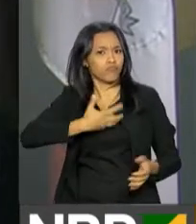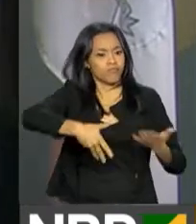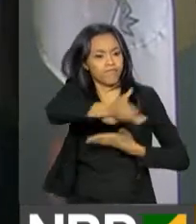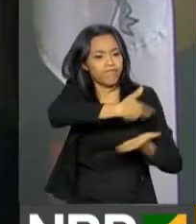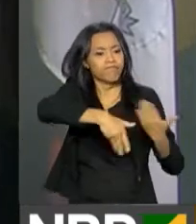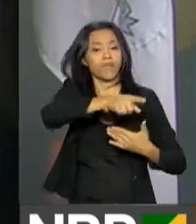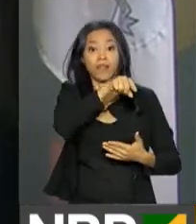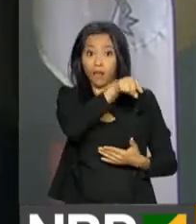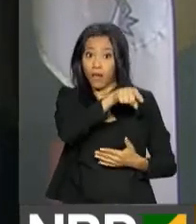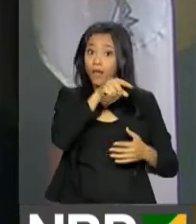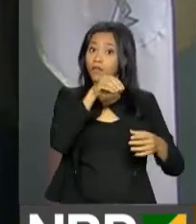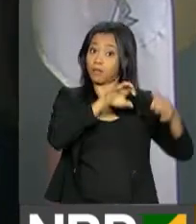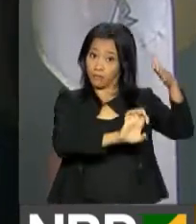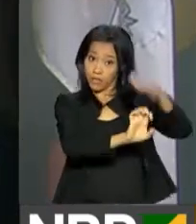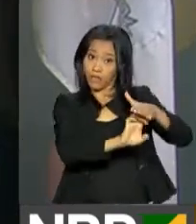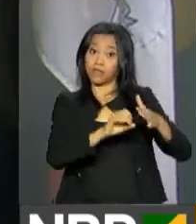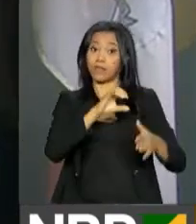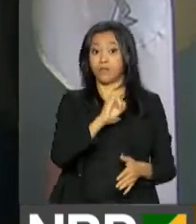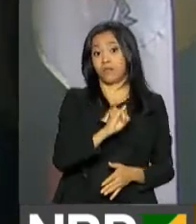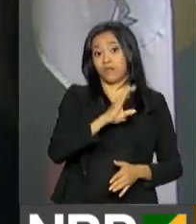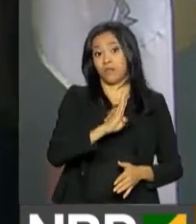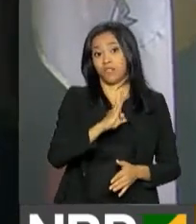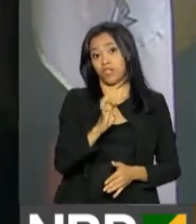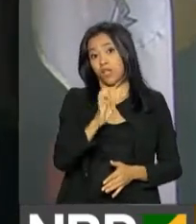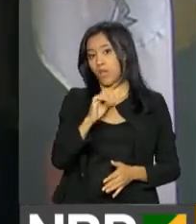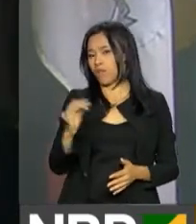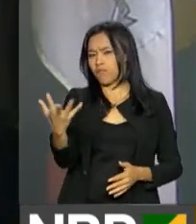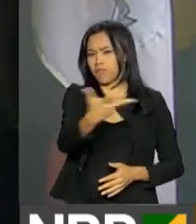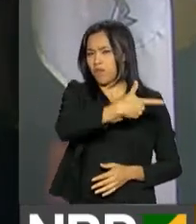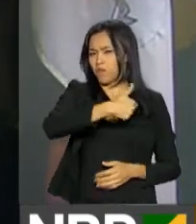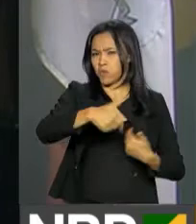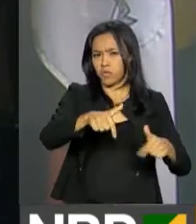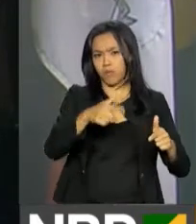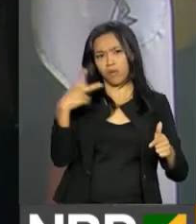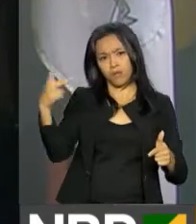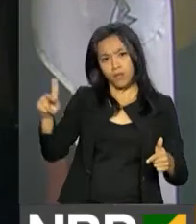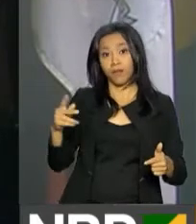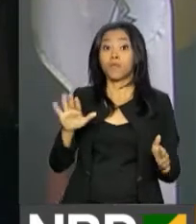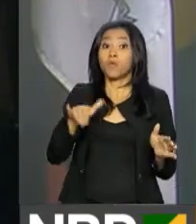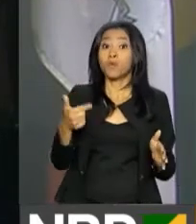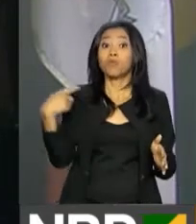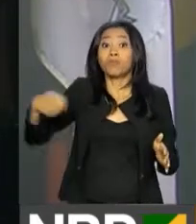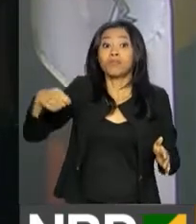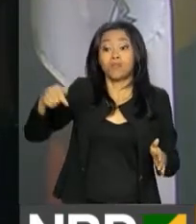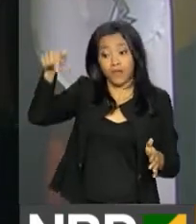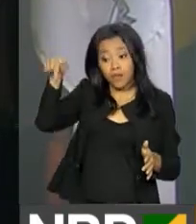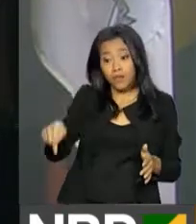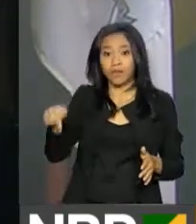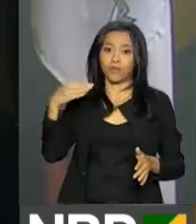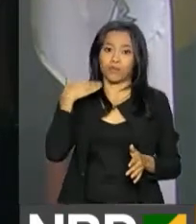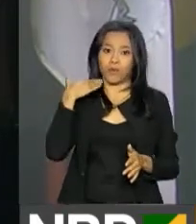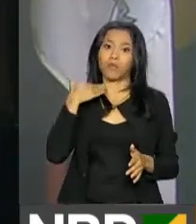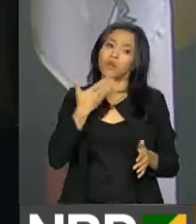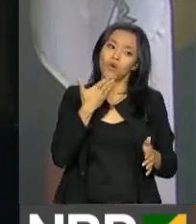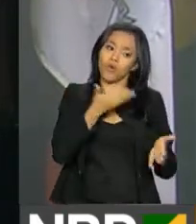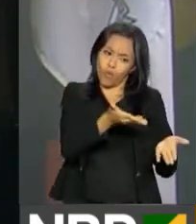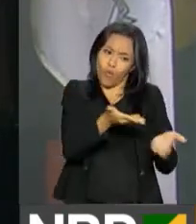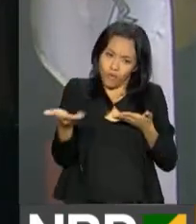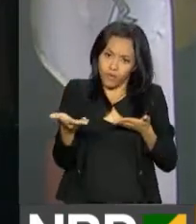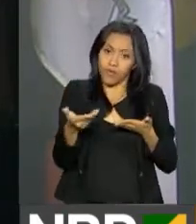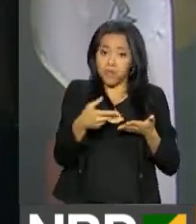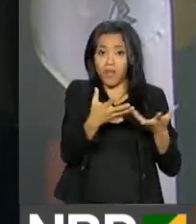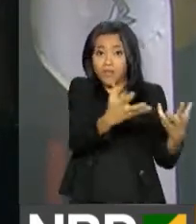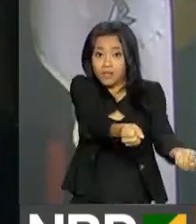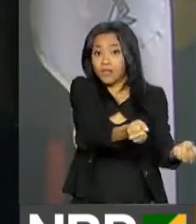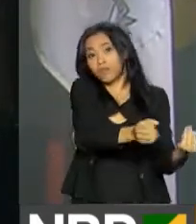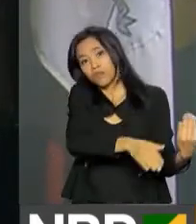fez um belíssimo trabalho logo depois quando dele precisei aquino bds de igual maneira ele assim se comportou e